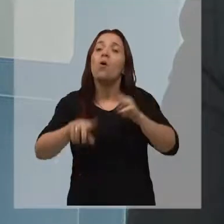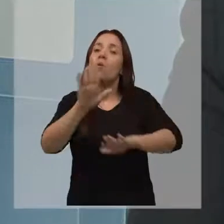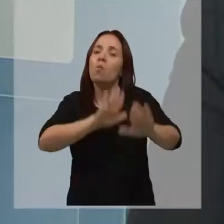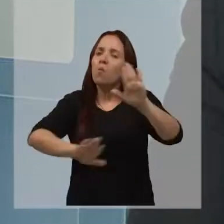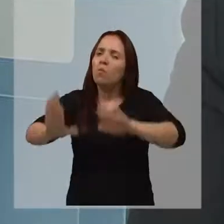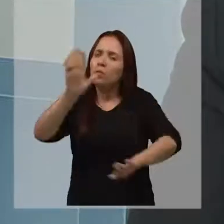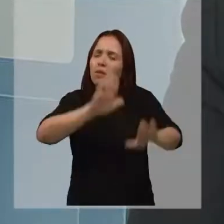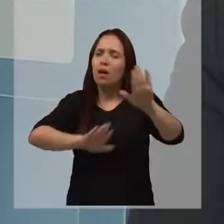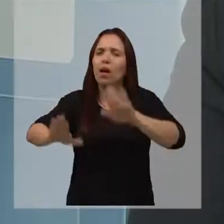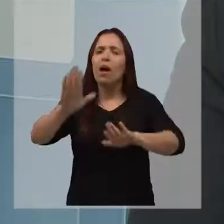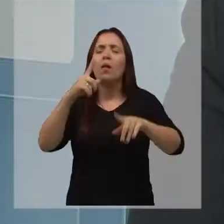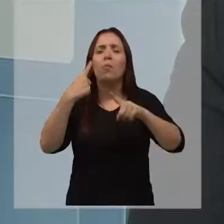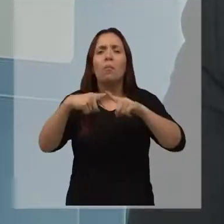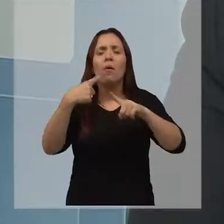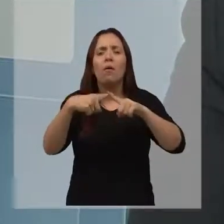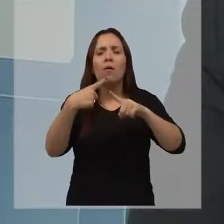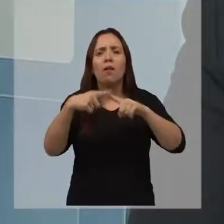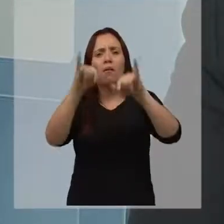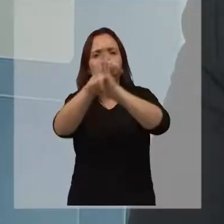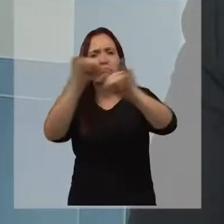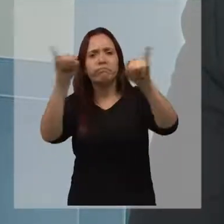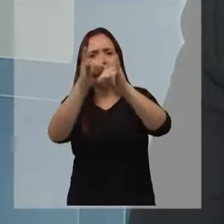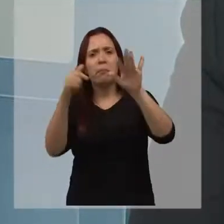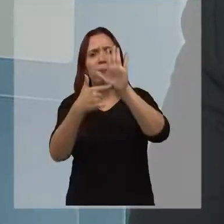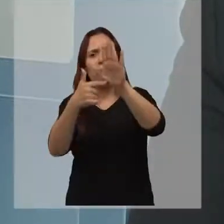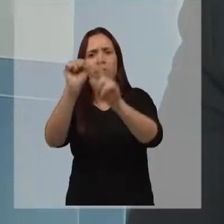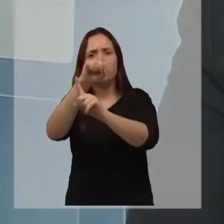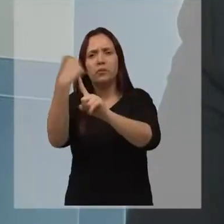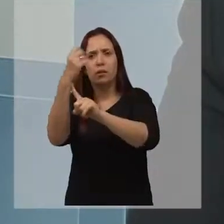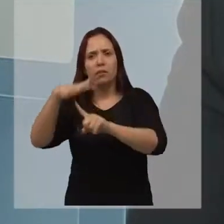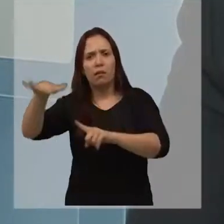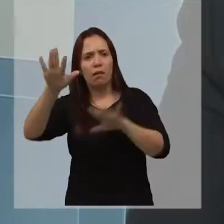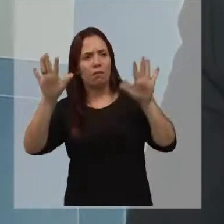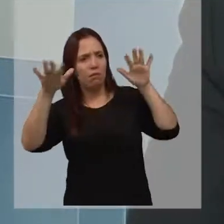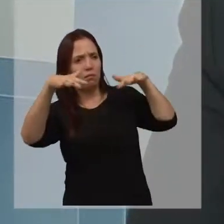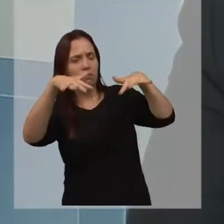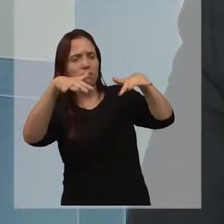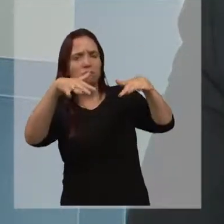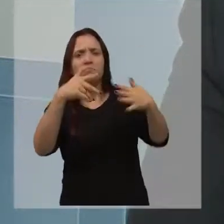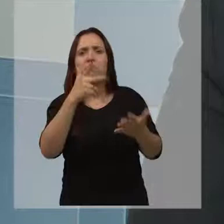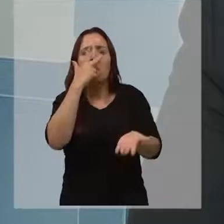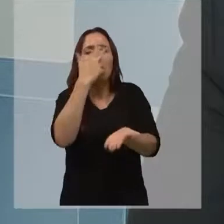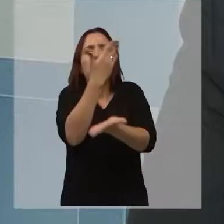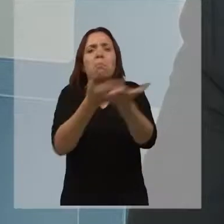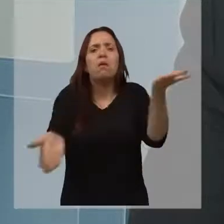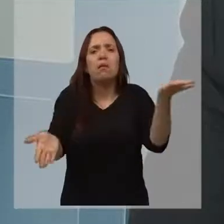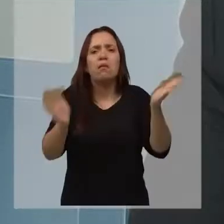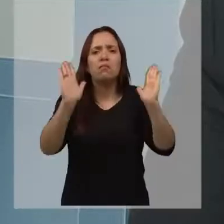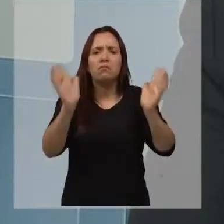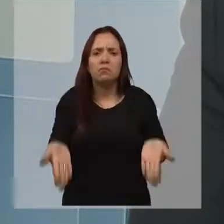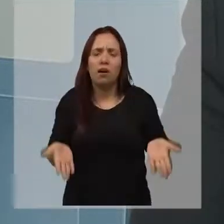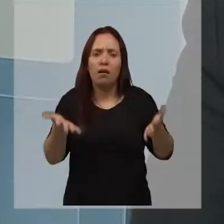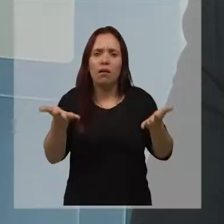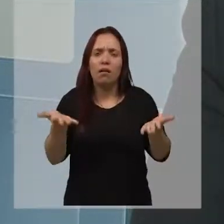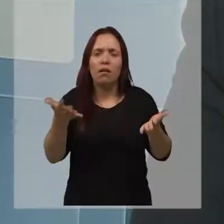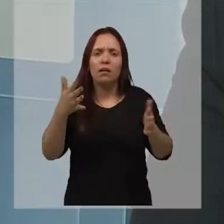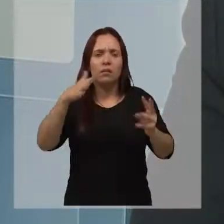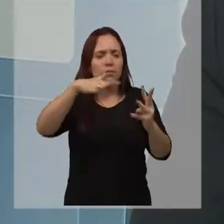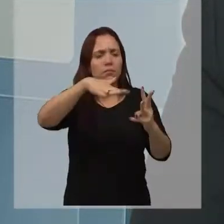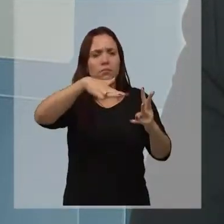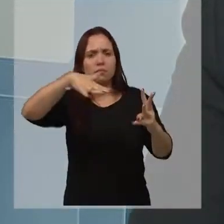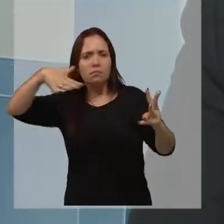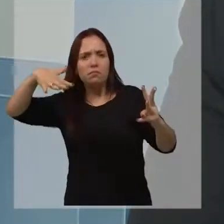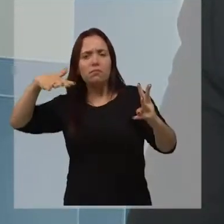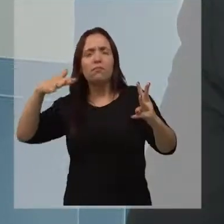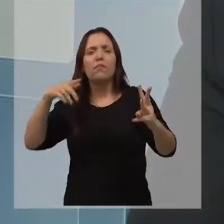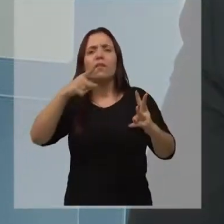para deixar transparecer para a população que é um governo perdido. O que a gente vê transparecer é que é um governo feito de amadores